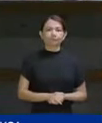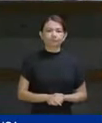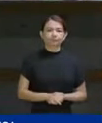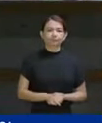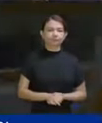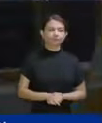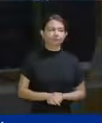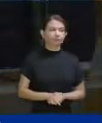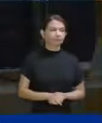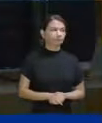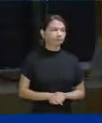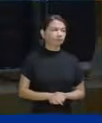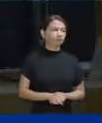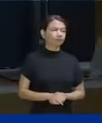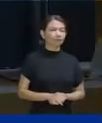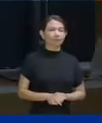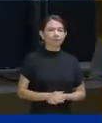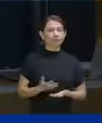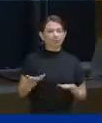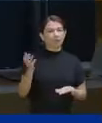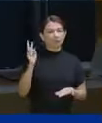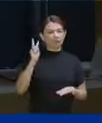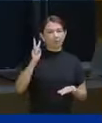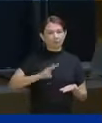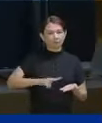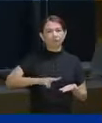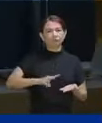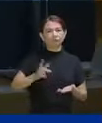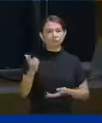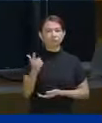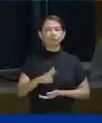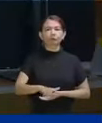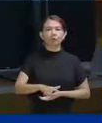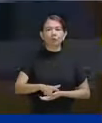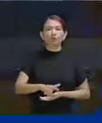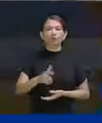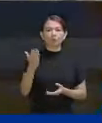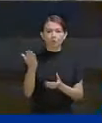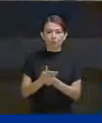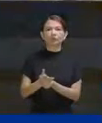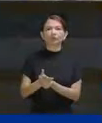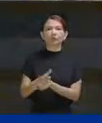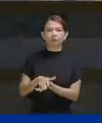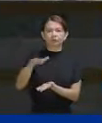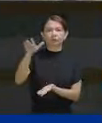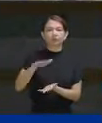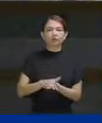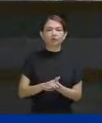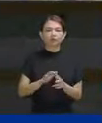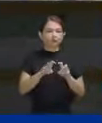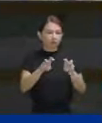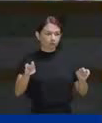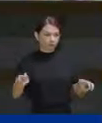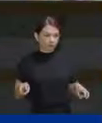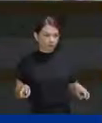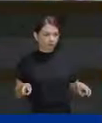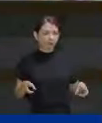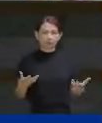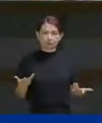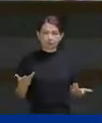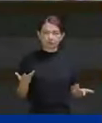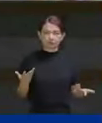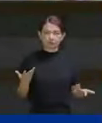Presidente, eu peço vista desse processo. Eu pergunto aos demais juízes se aguardam ou alguém